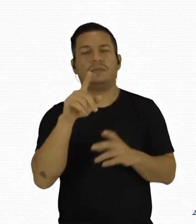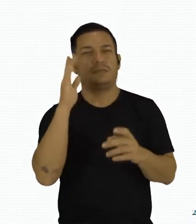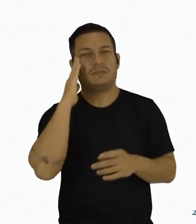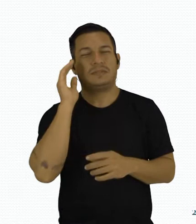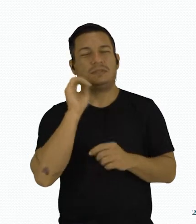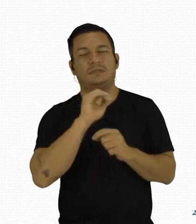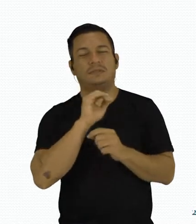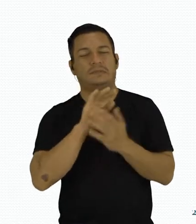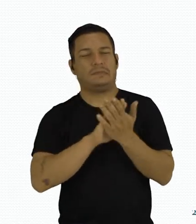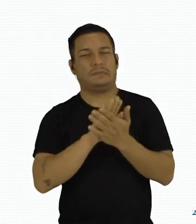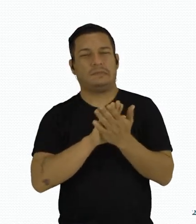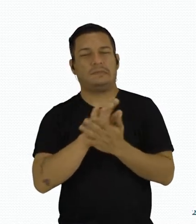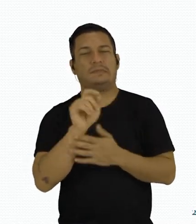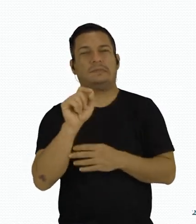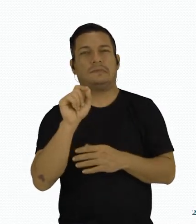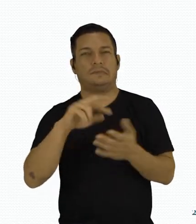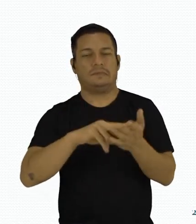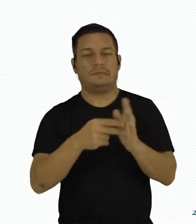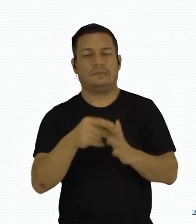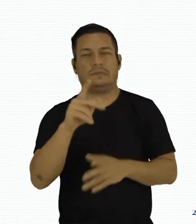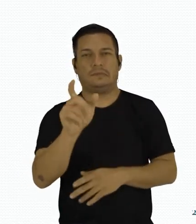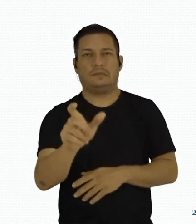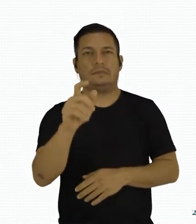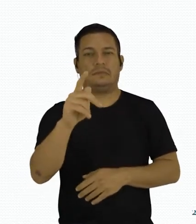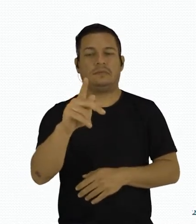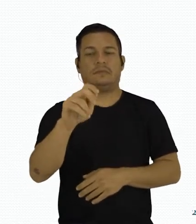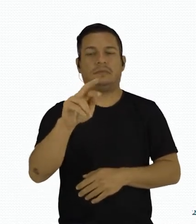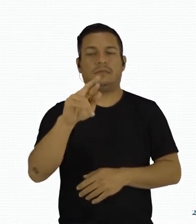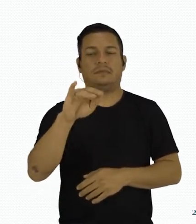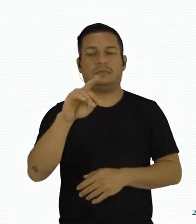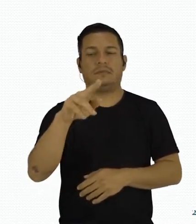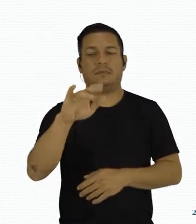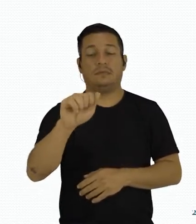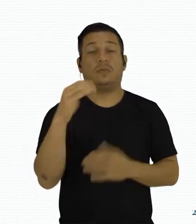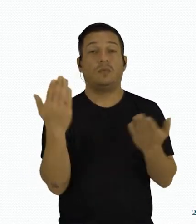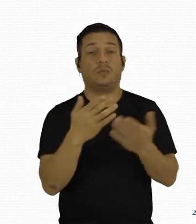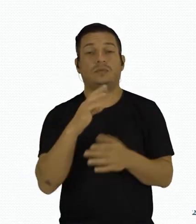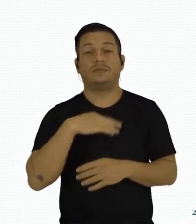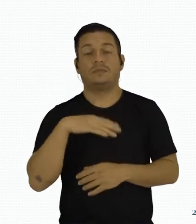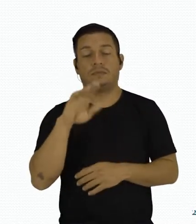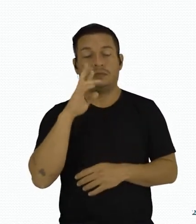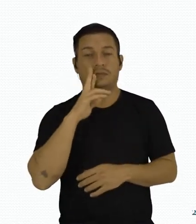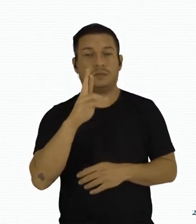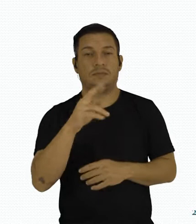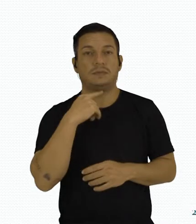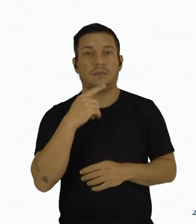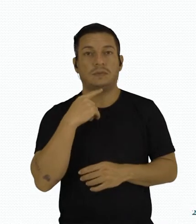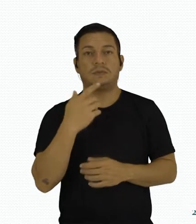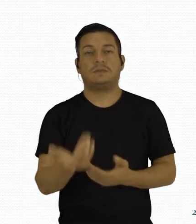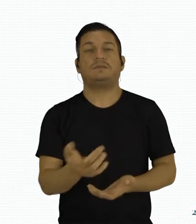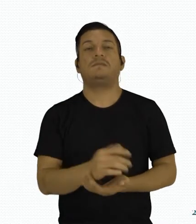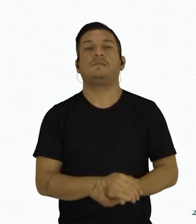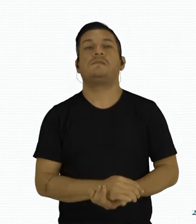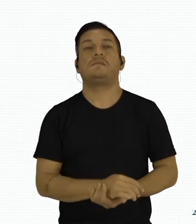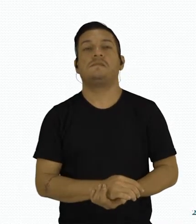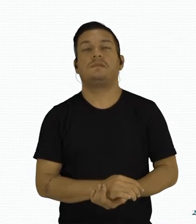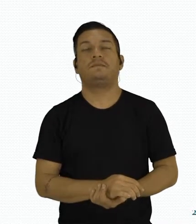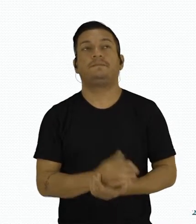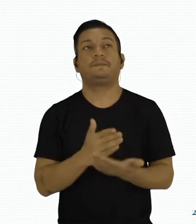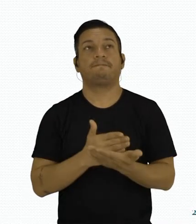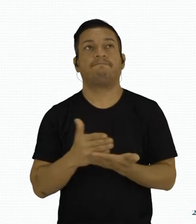bem o que quer dizer a palavra periódico. Né? Então hoje nós vamos aí resolver essa sua dúvida. Então vamos iniciar aqui,